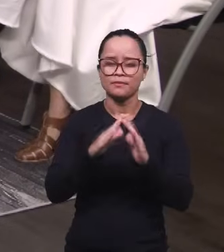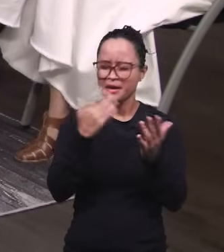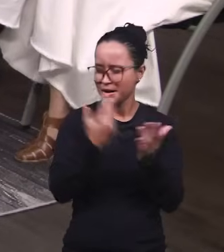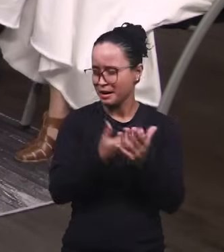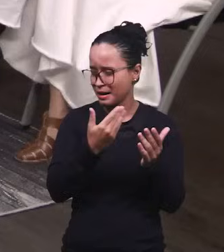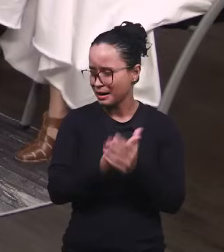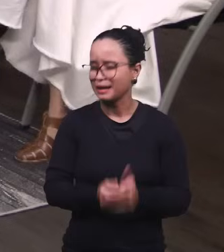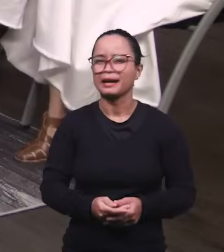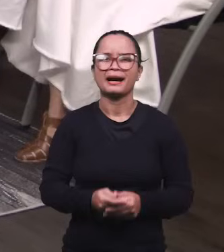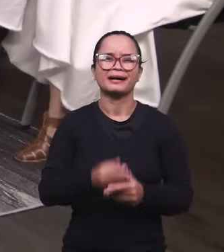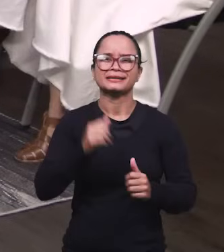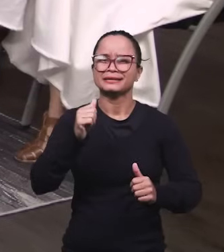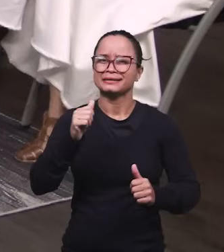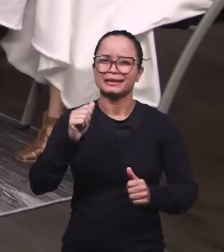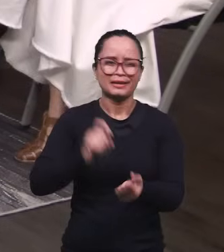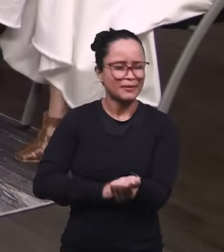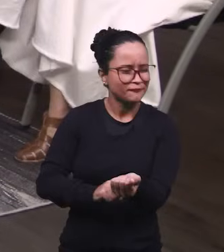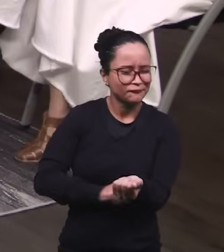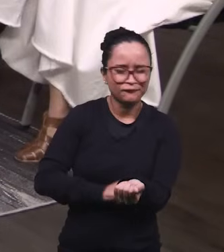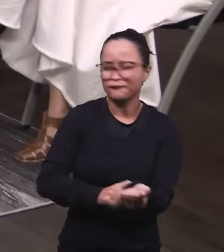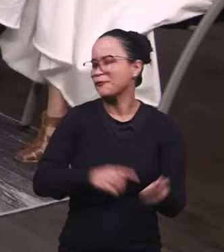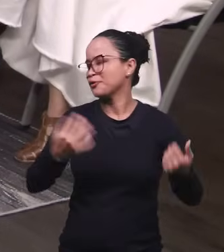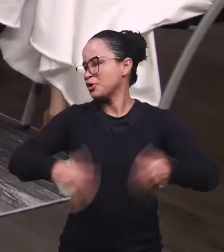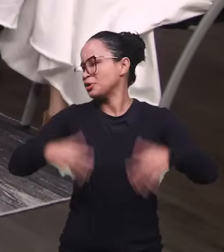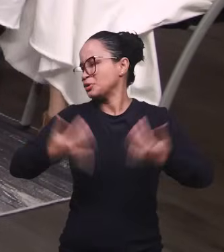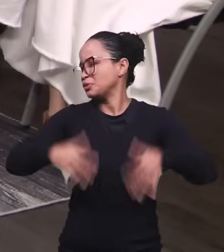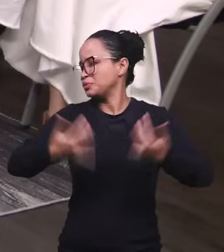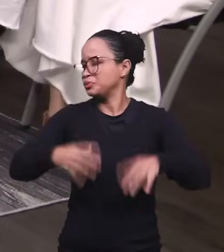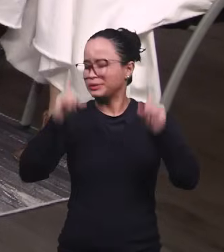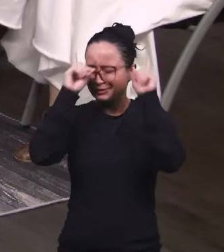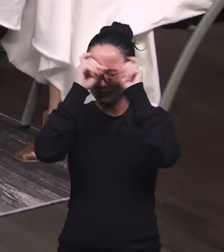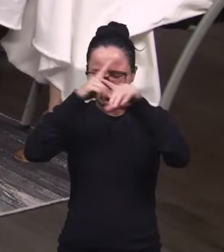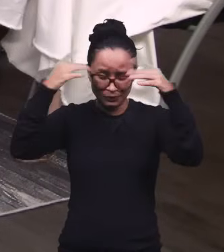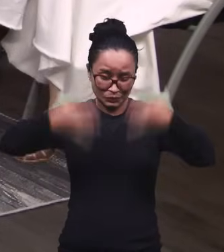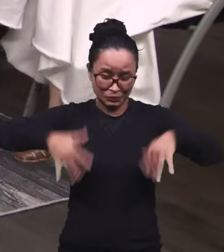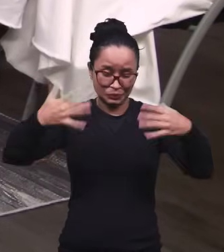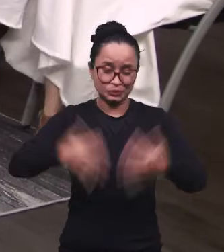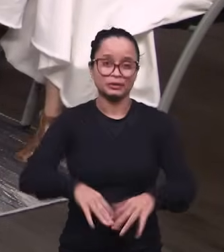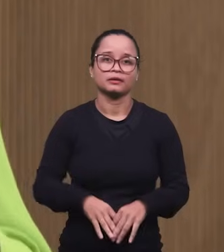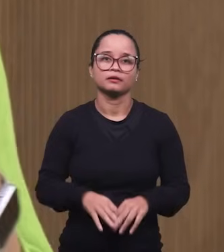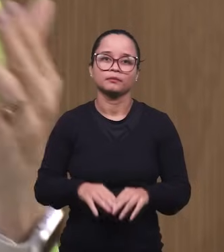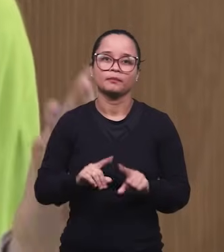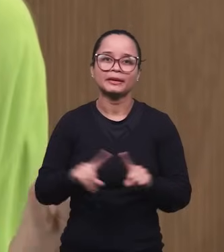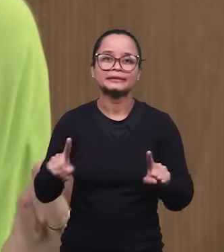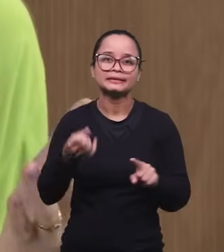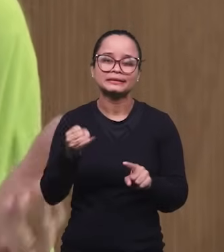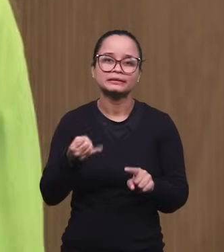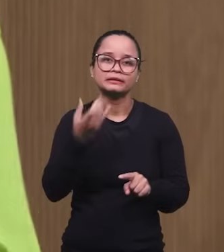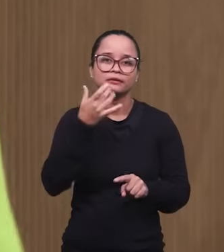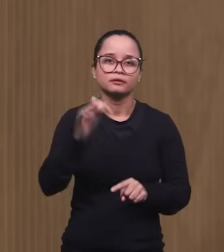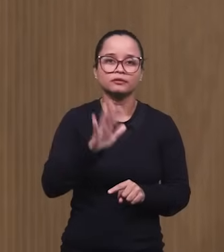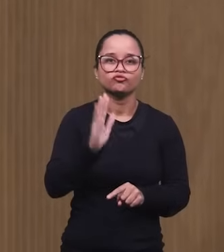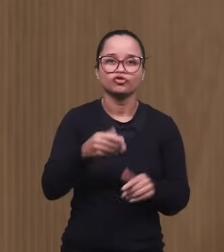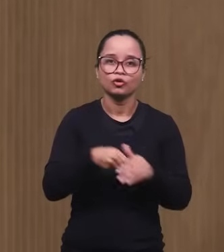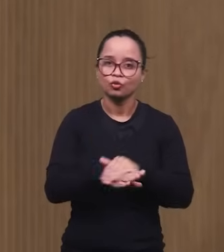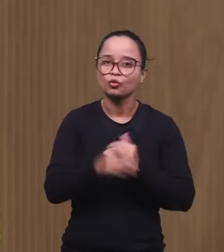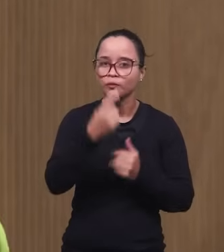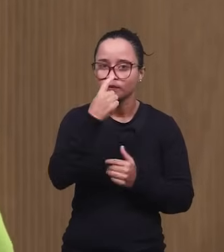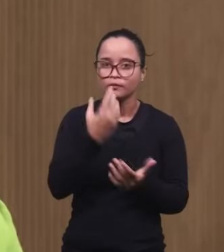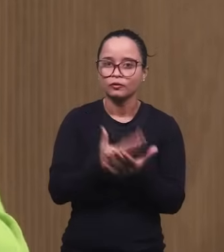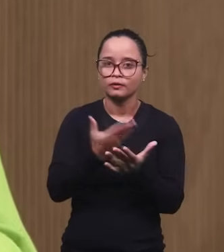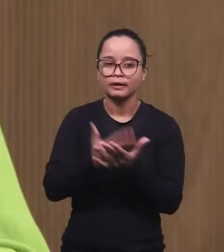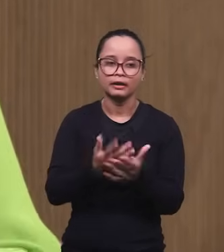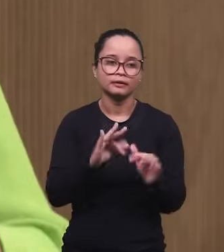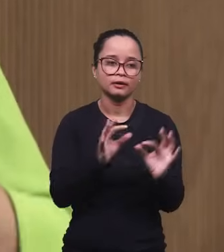é um horror, na minha casa é um estresse, é um desespero, é uma dificuldade. Se a criança já tem um hábito de estudo, ela vai fazer o quê? Ela